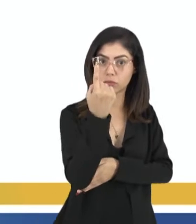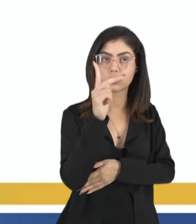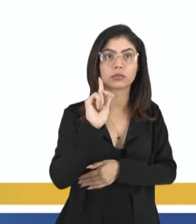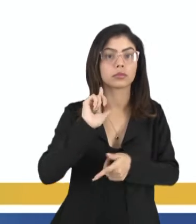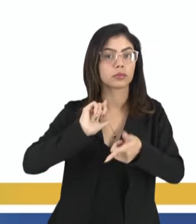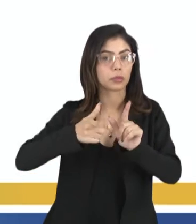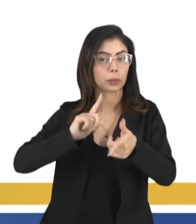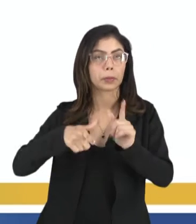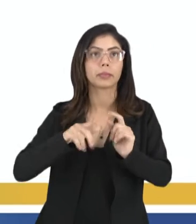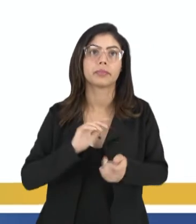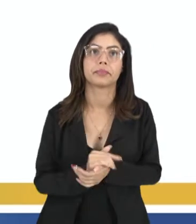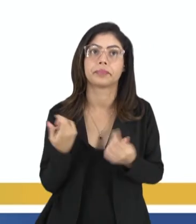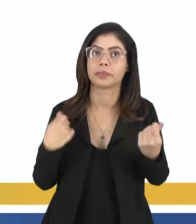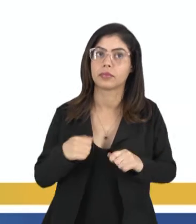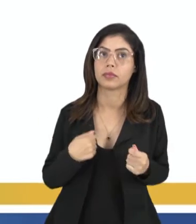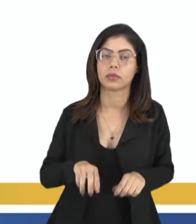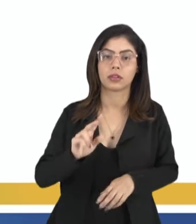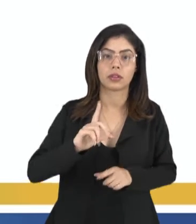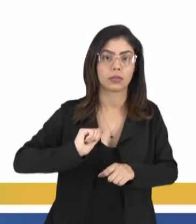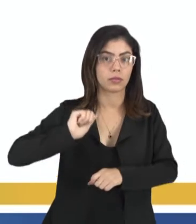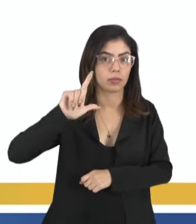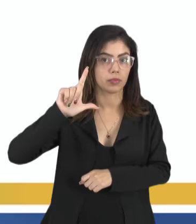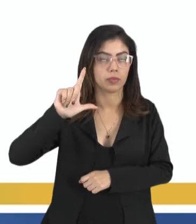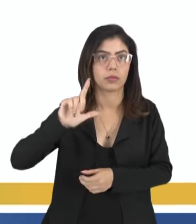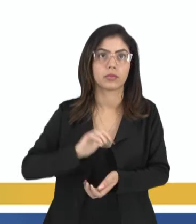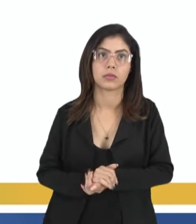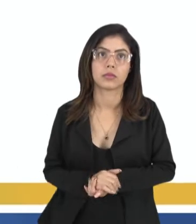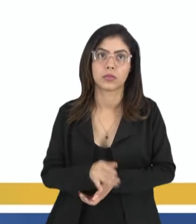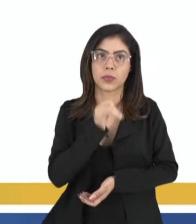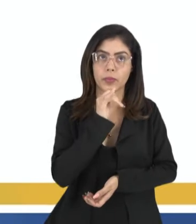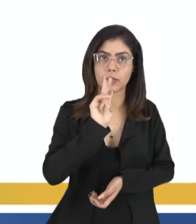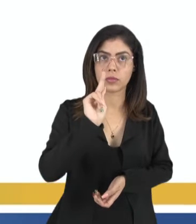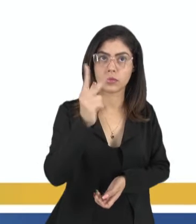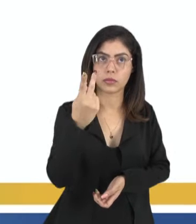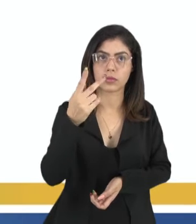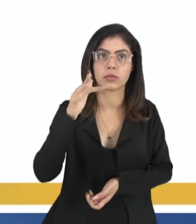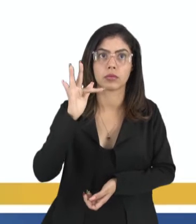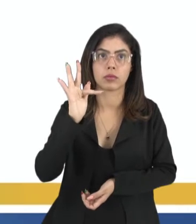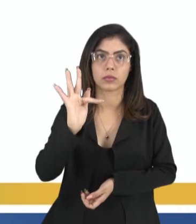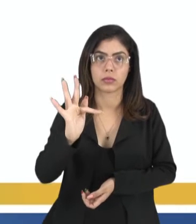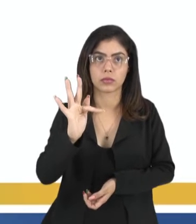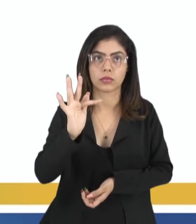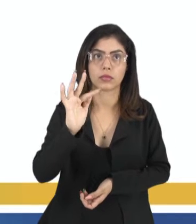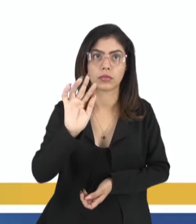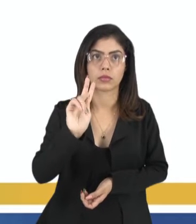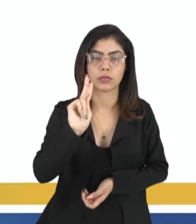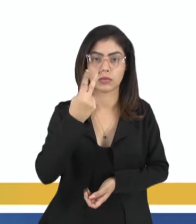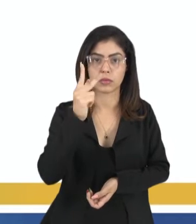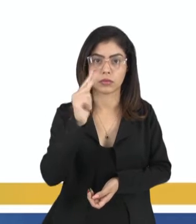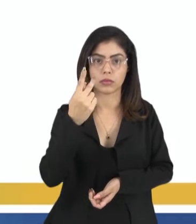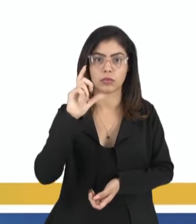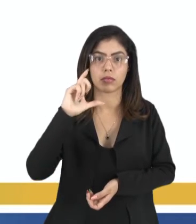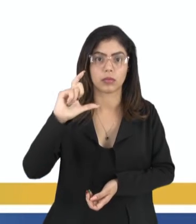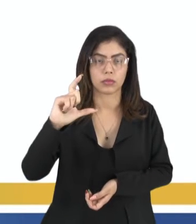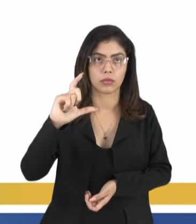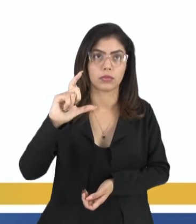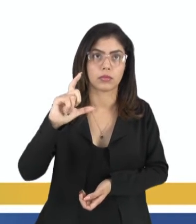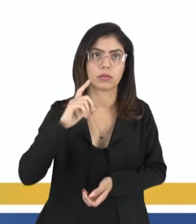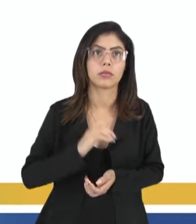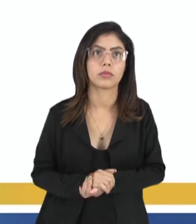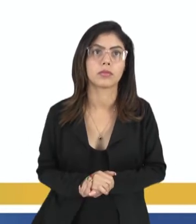letra, essa letra ela precisa ser maiúscula. Então, a gente tem aqui o exemplo do hidrogênio, representado pelo